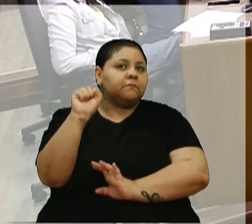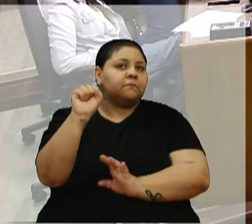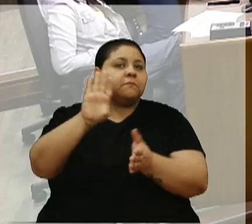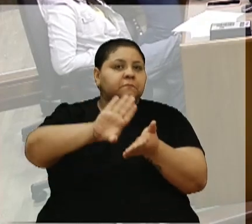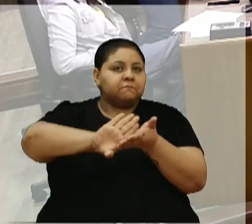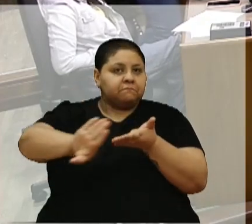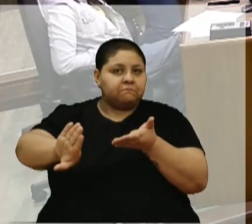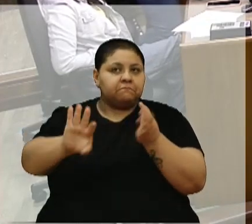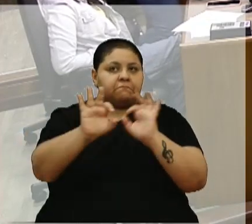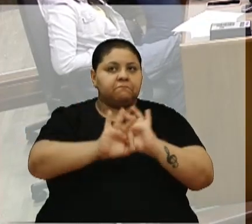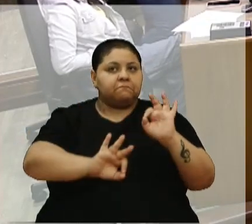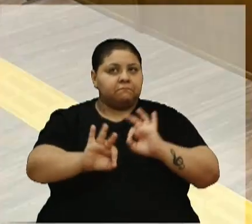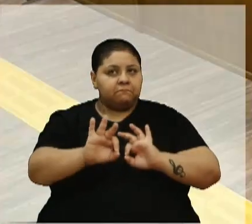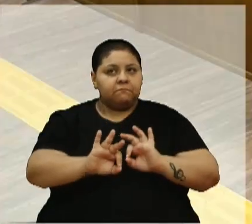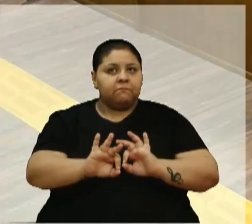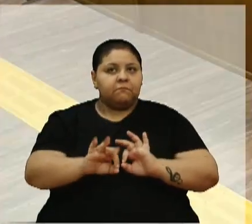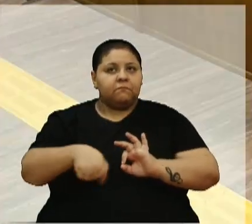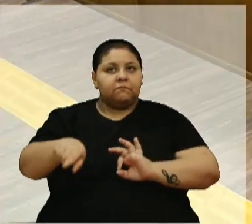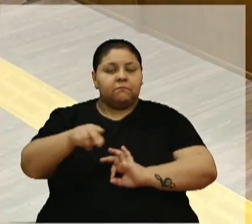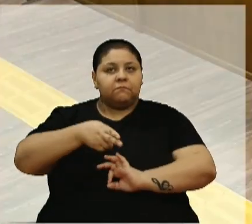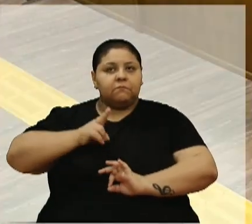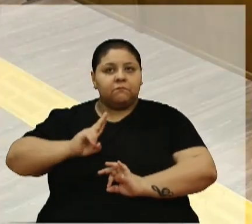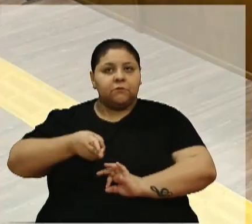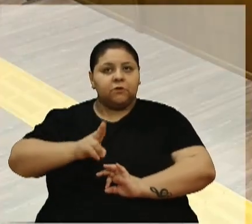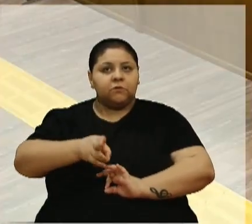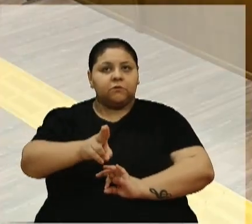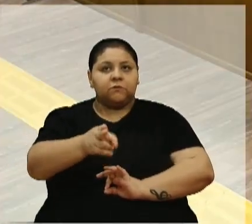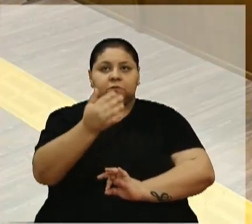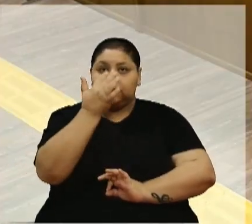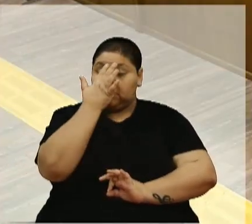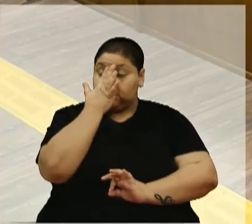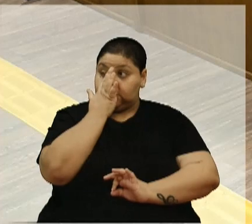questão de ordem. A gente segue. Opa.